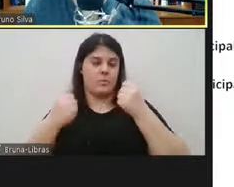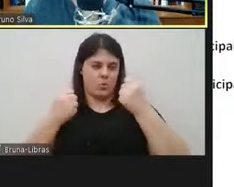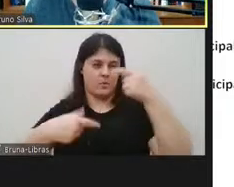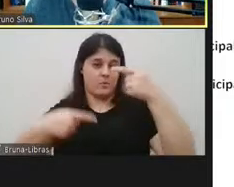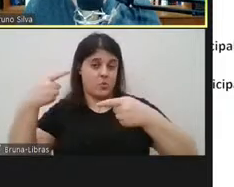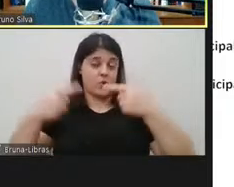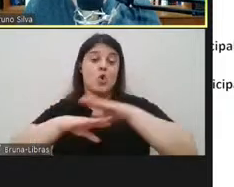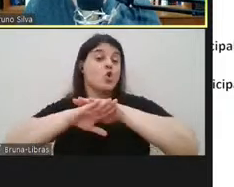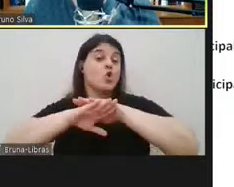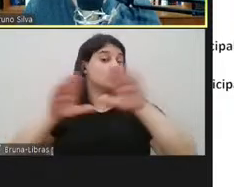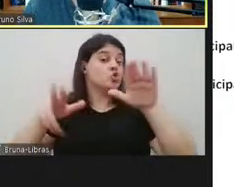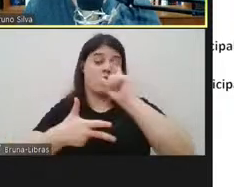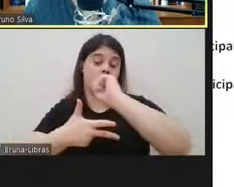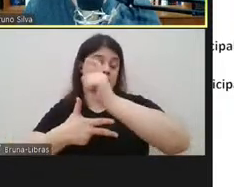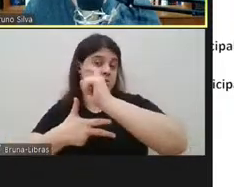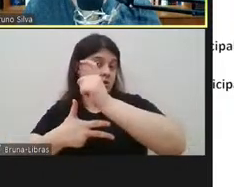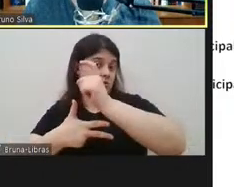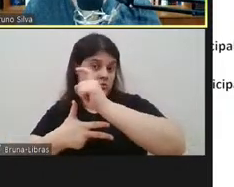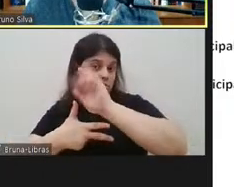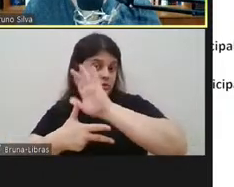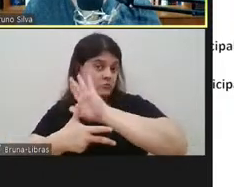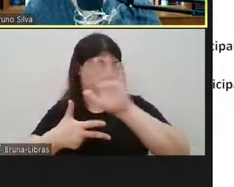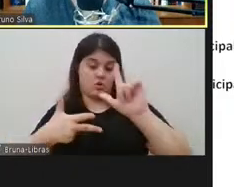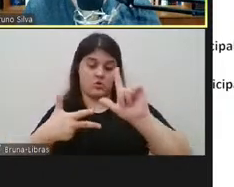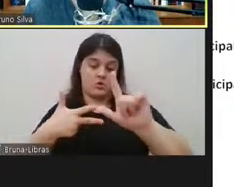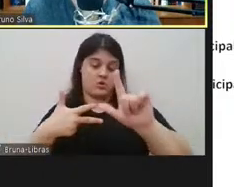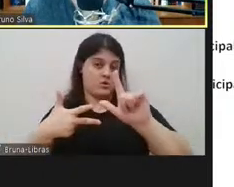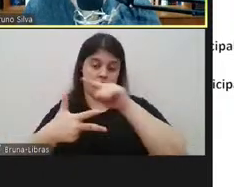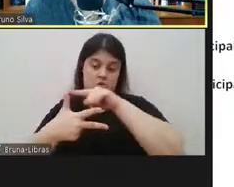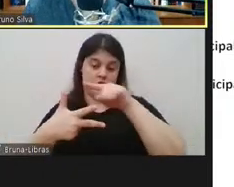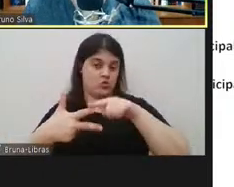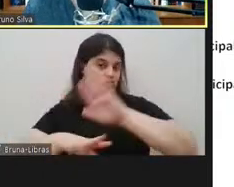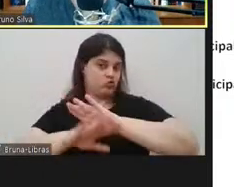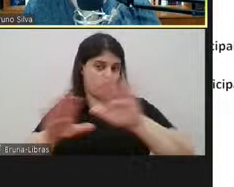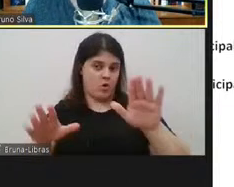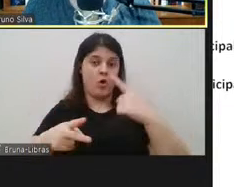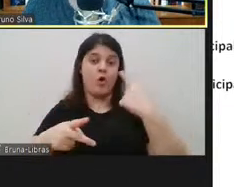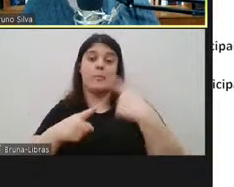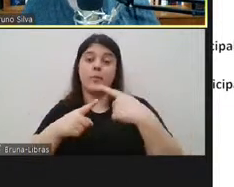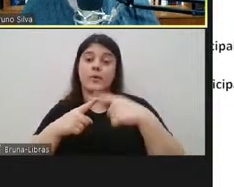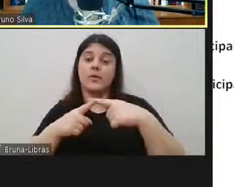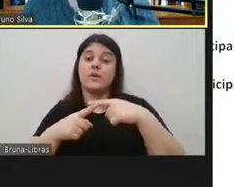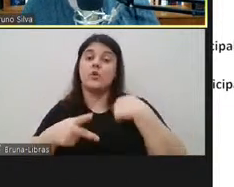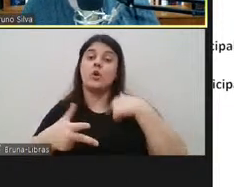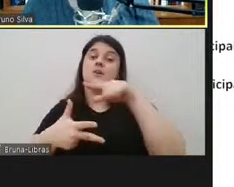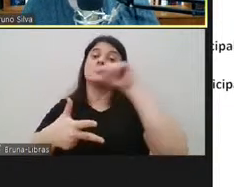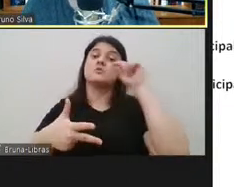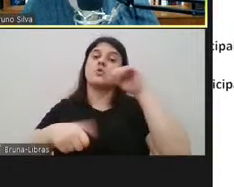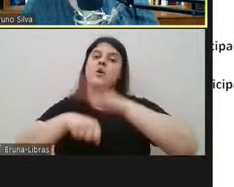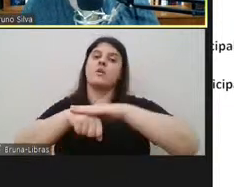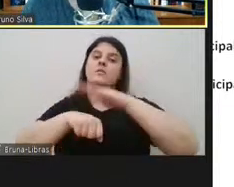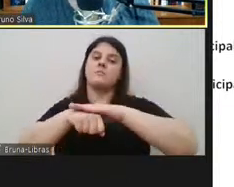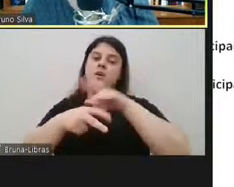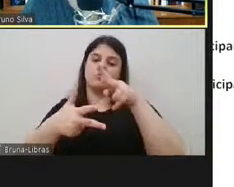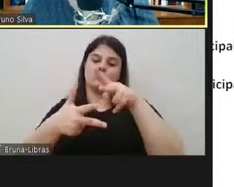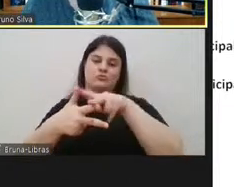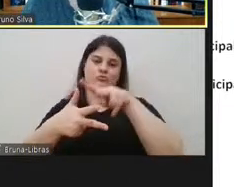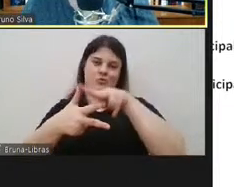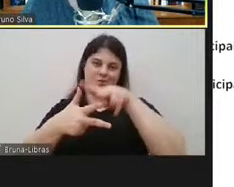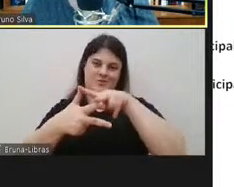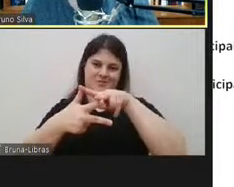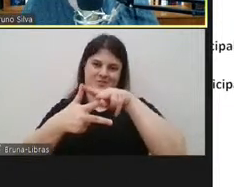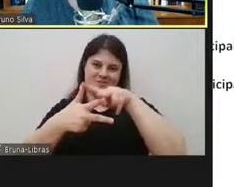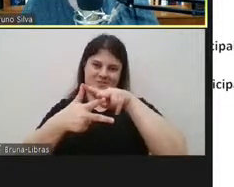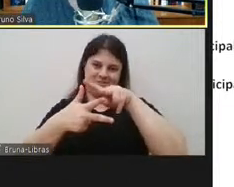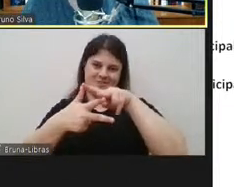é apenas o executivo e apenas um legislativo por quê Porque a gente escolhe os membros do executivo a gente escolhe